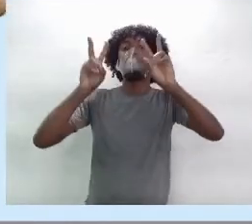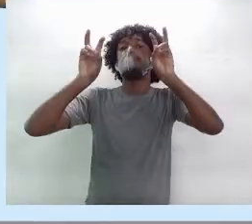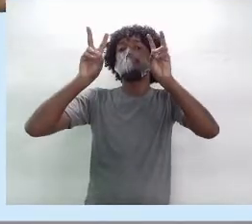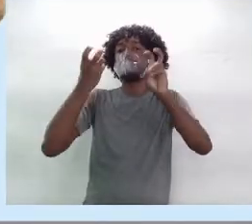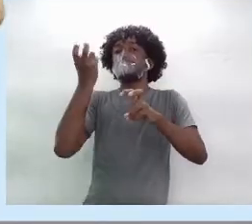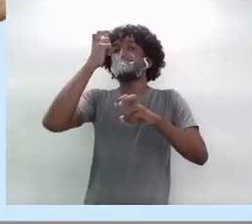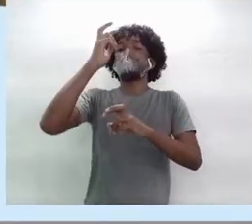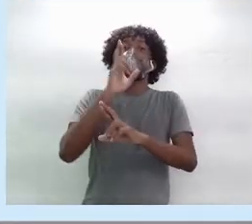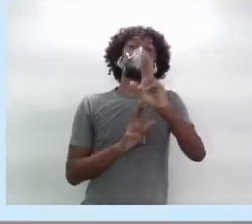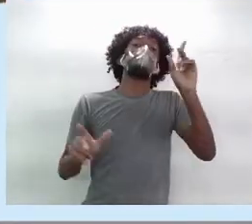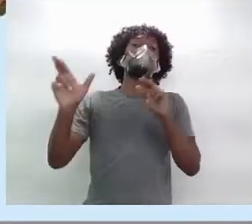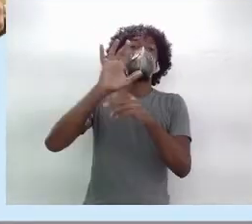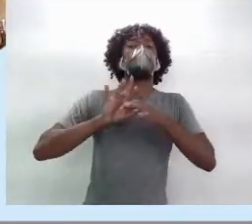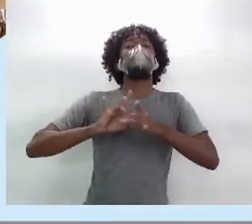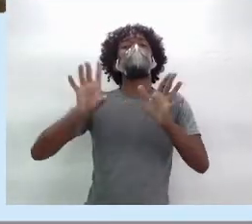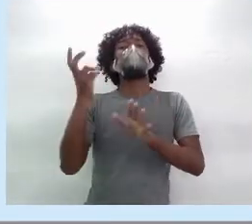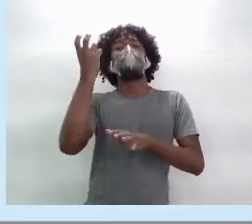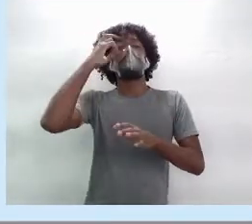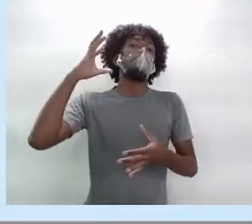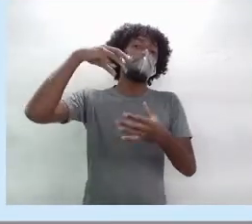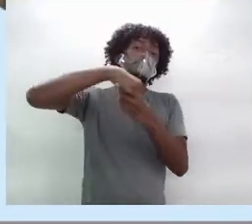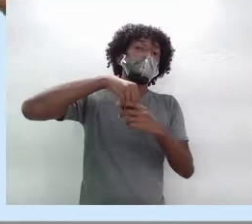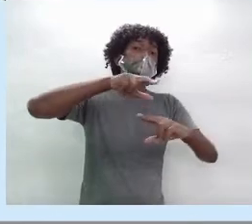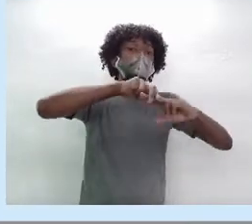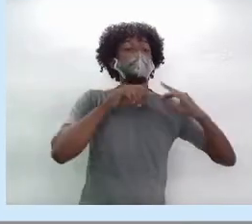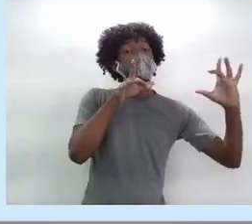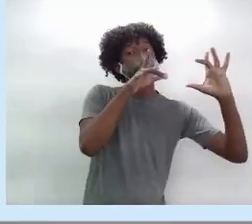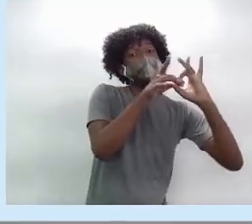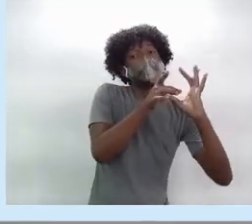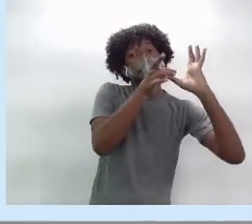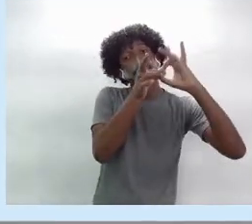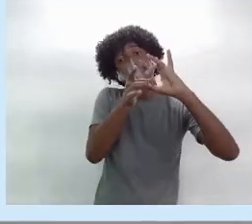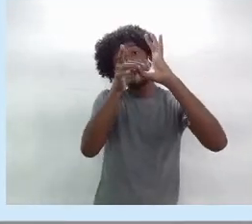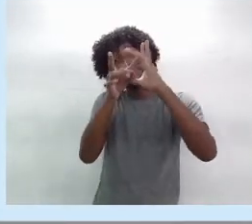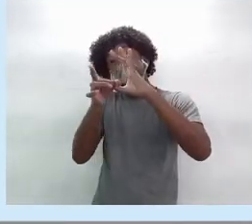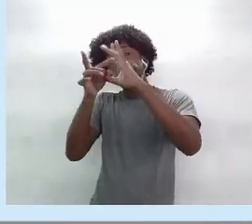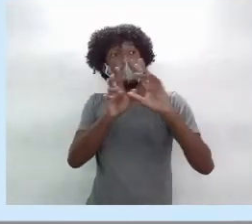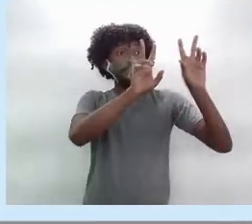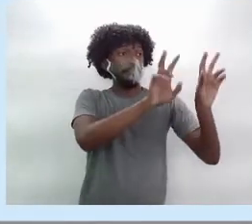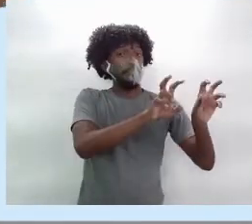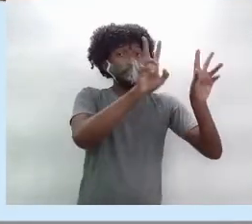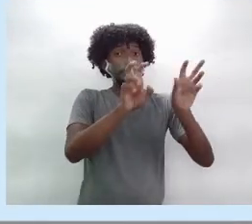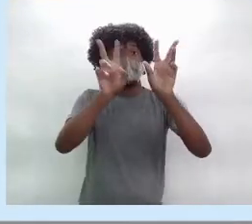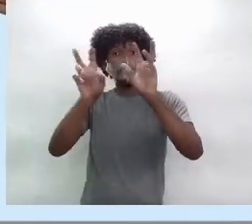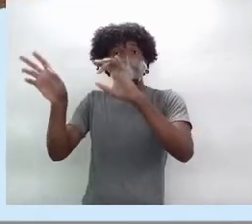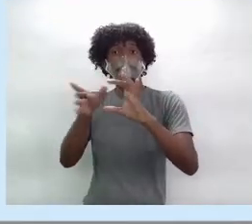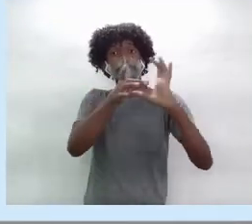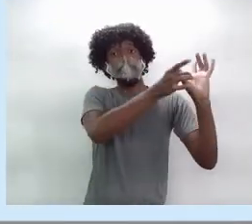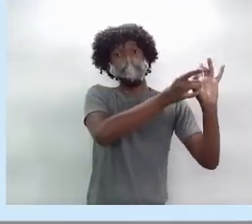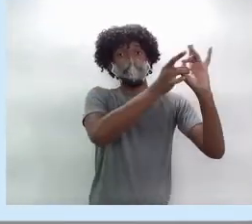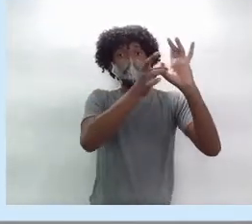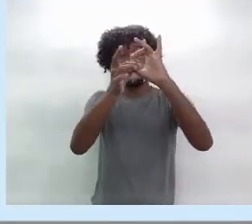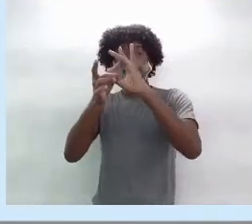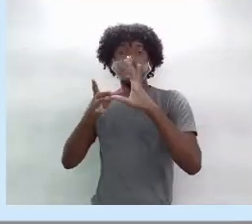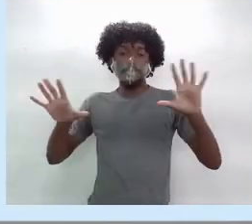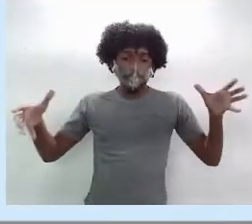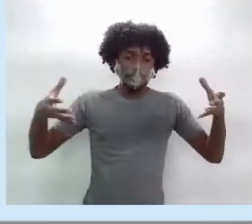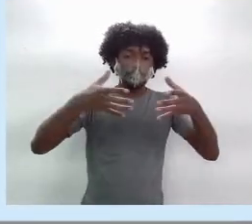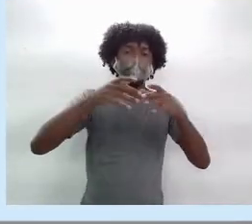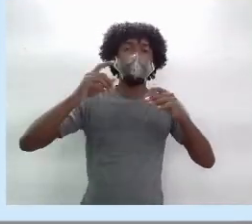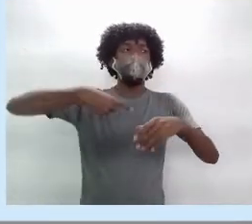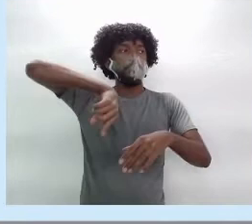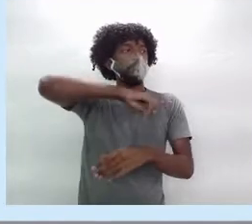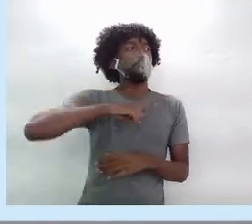que todos esses temas estão se encaixando, formando justamente o quê? É uma coxa em que nós observamos